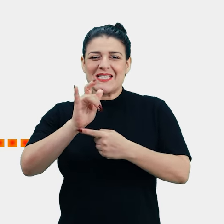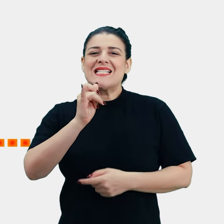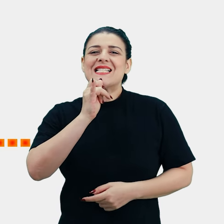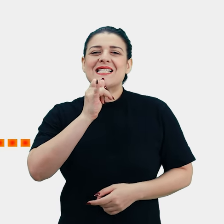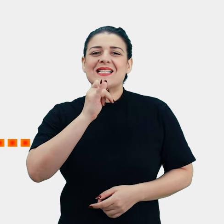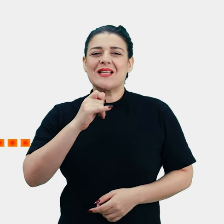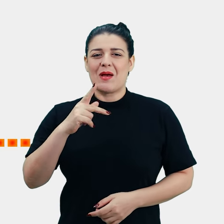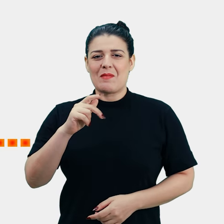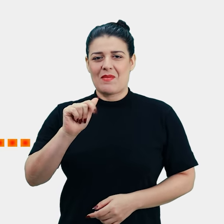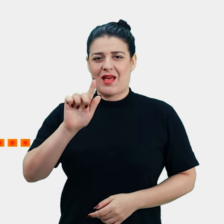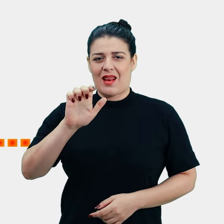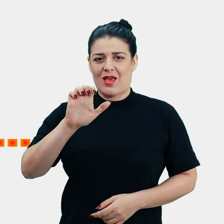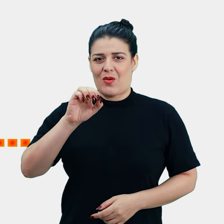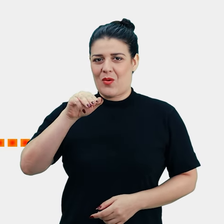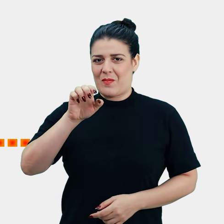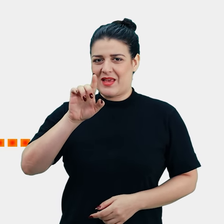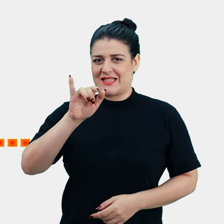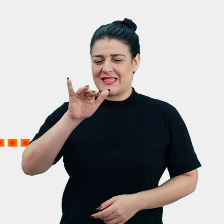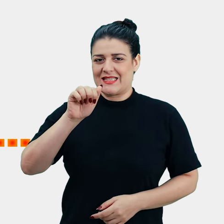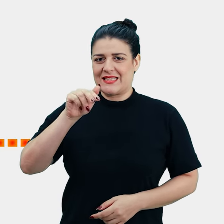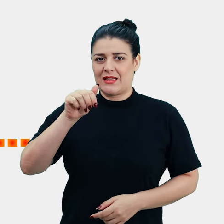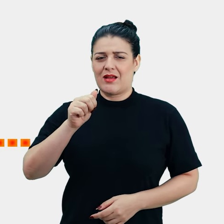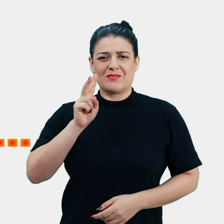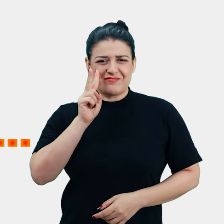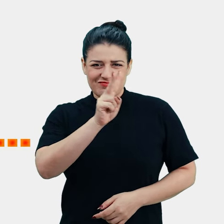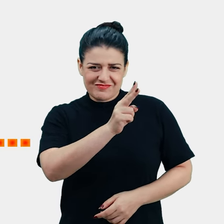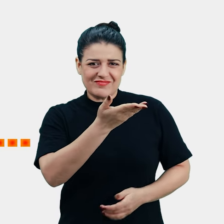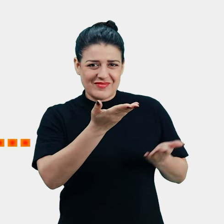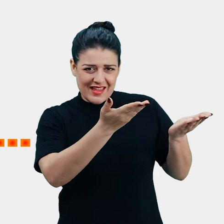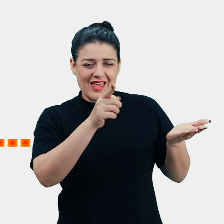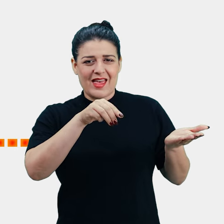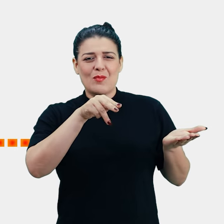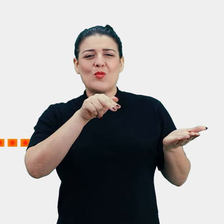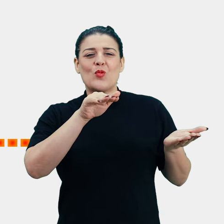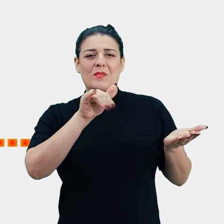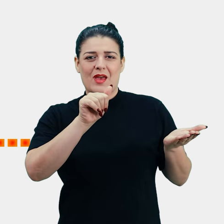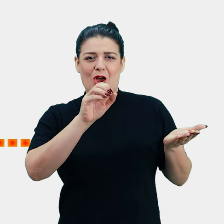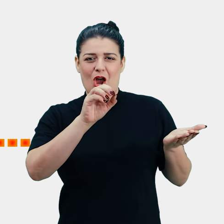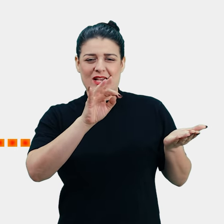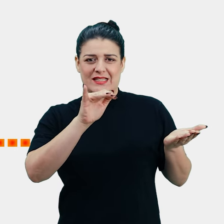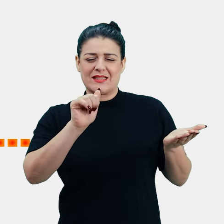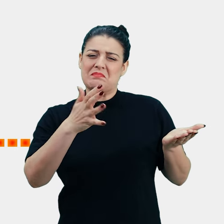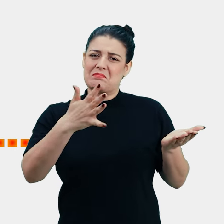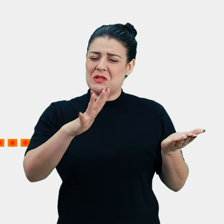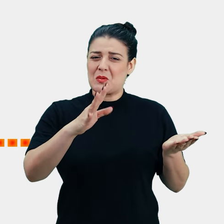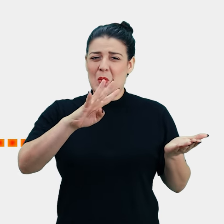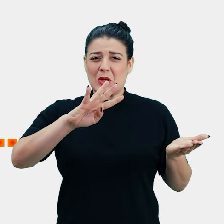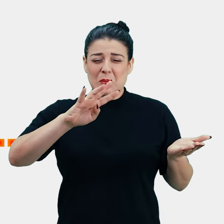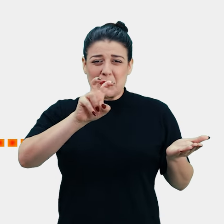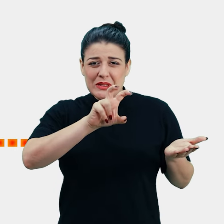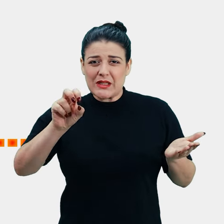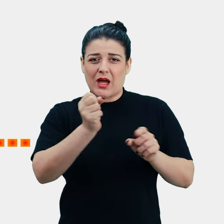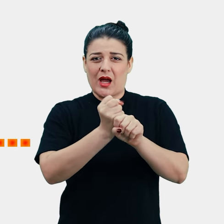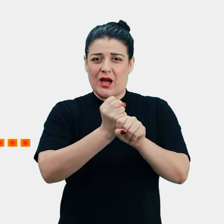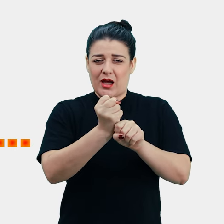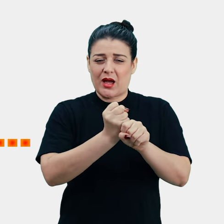da paleomedicina, dessa múmia conhecida como múmia Otzi, que tem aqui em torno de 4.500